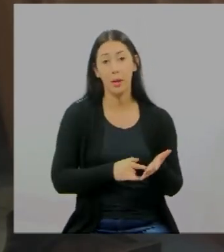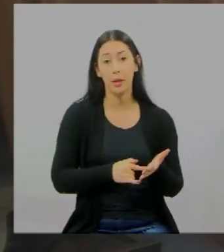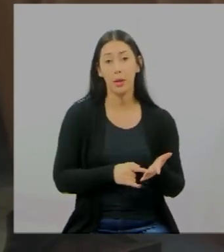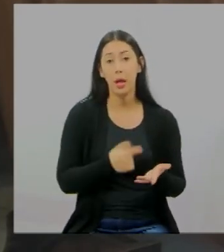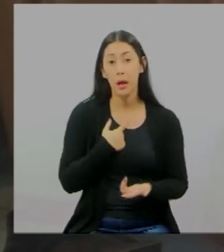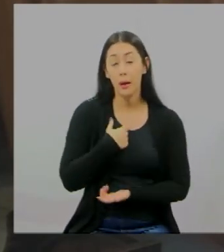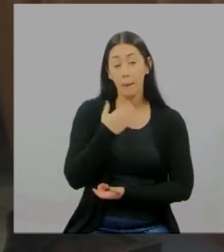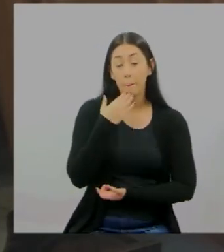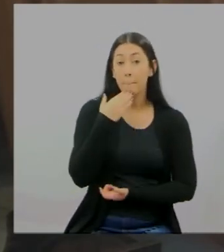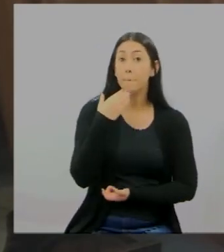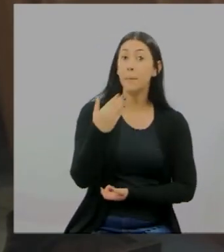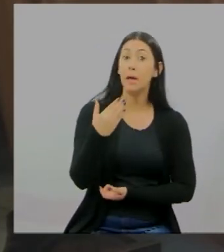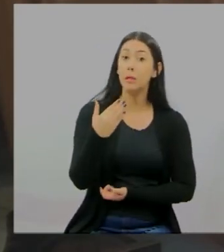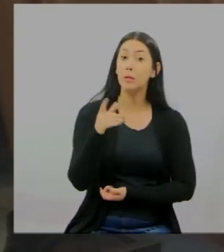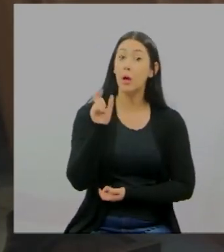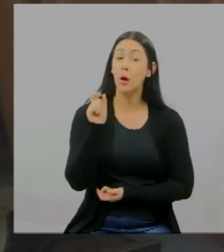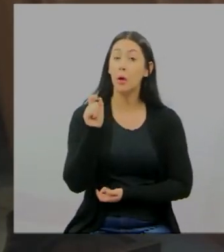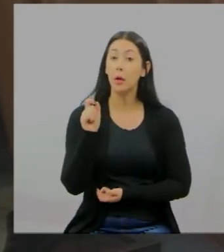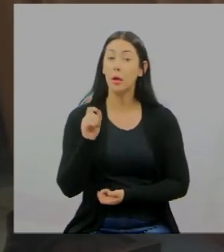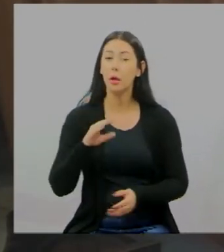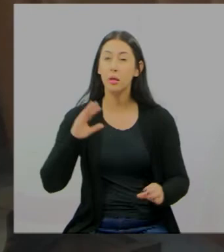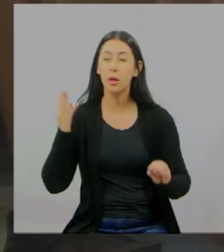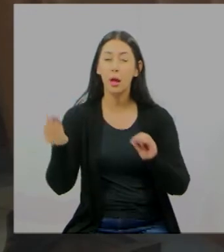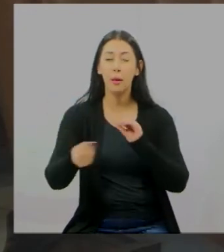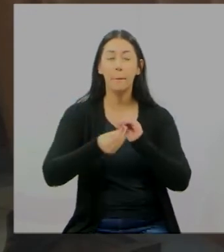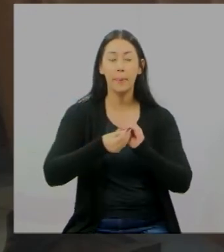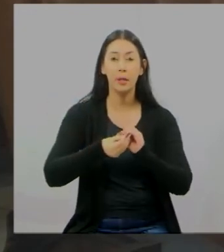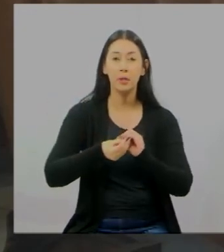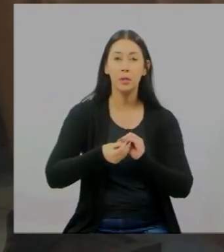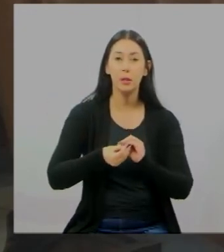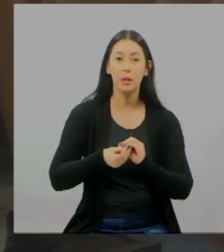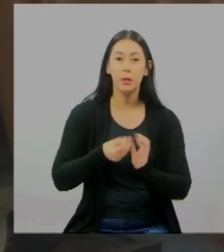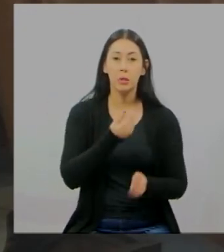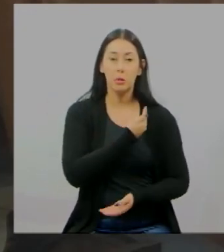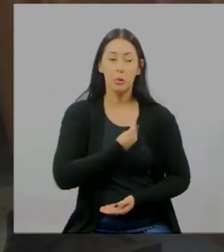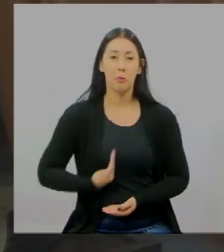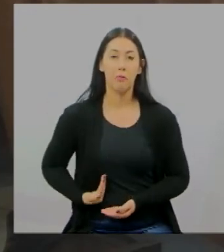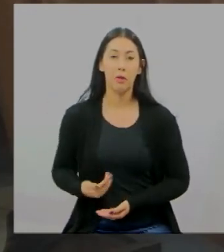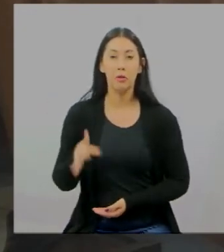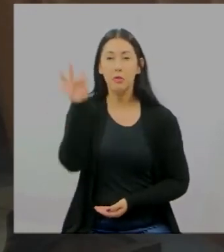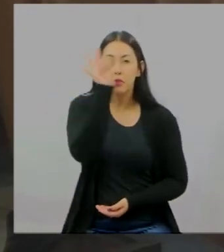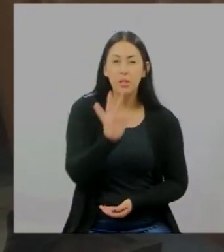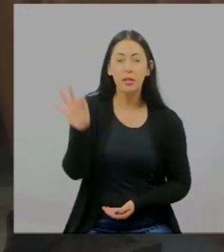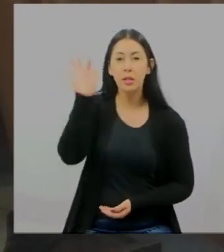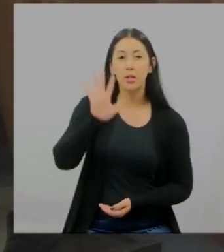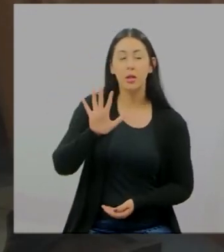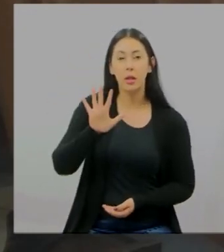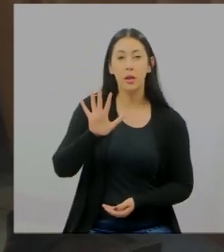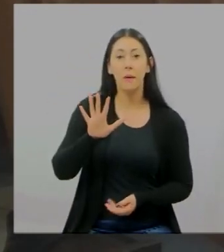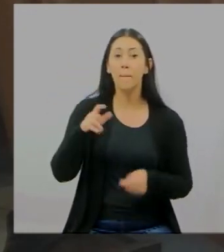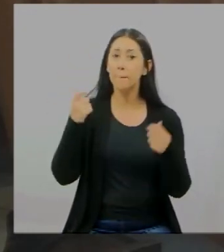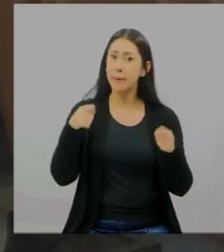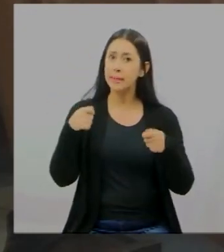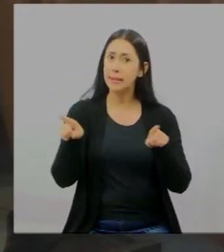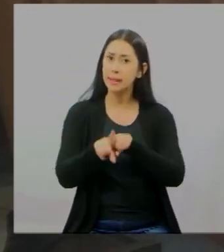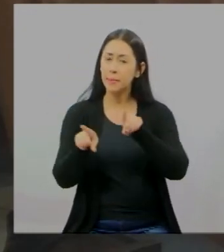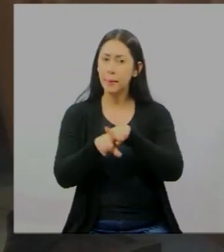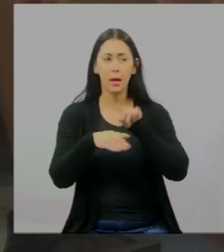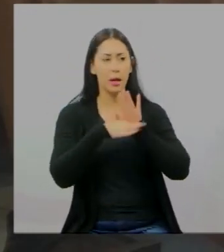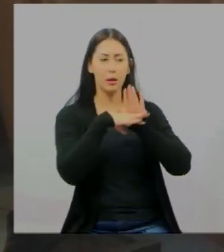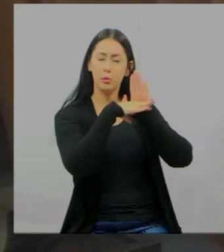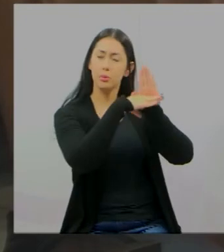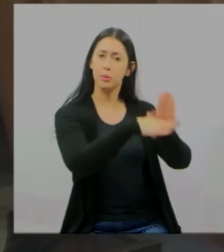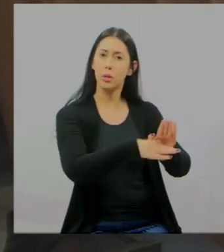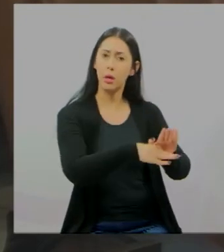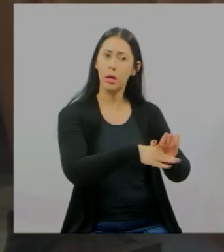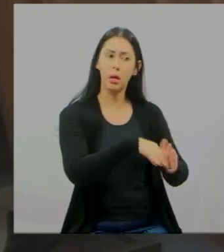pedido para que essa emenda que vem do governo federal para a cultura, que seja pensado também direcionamento